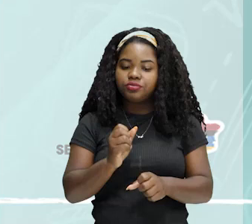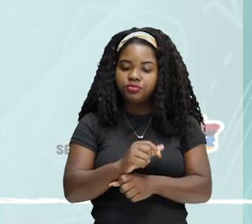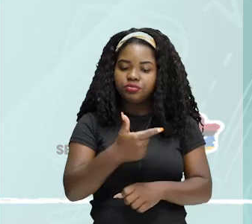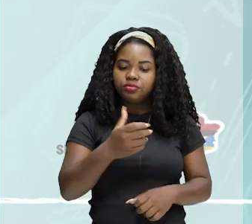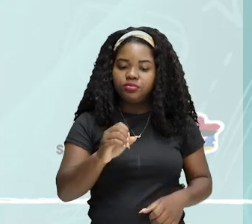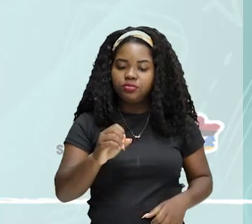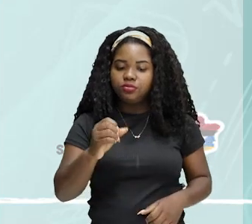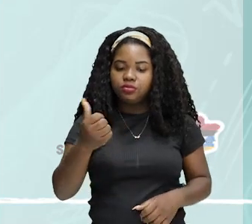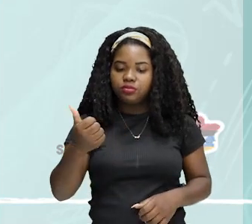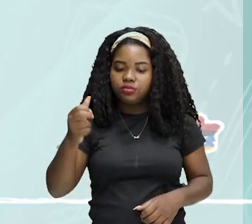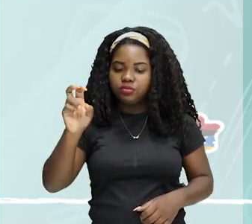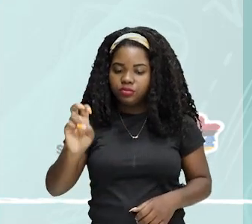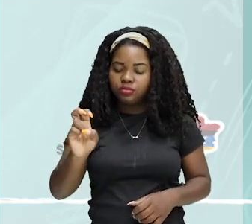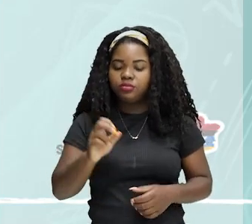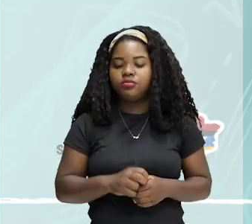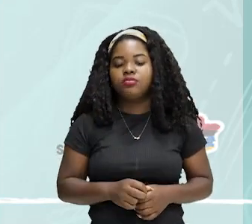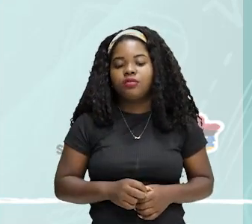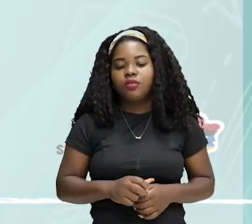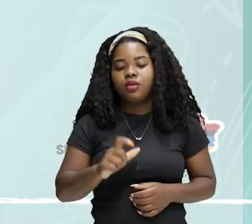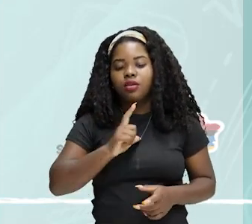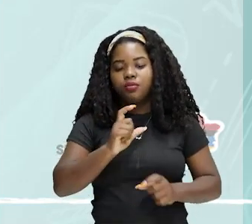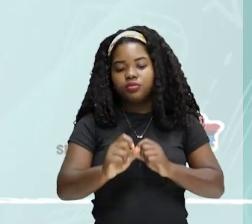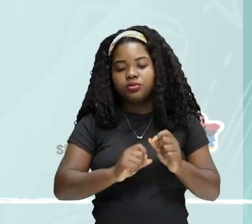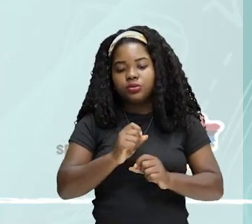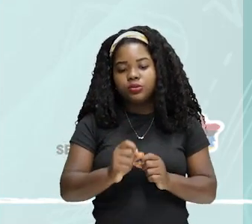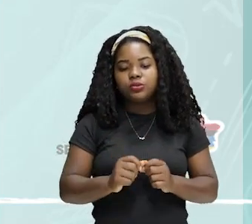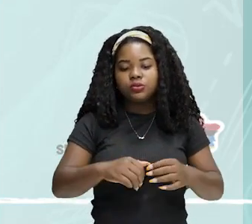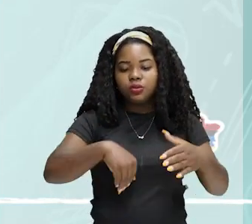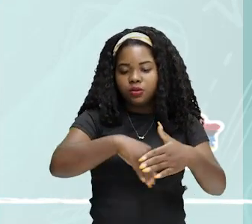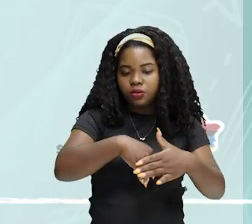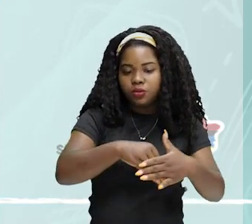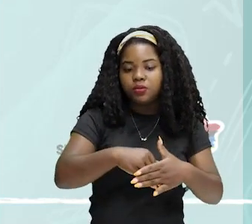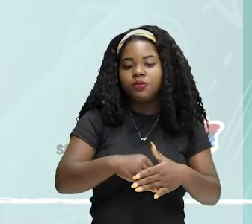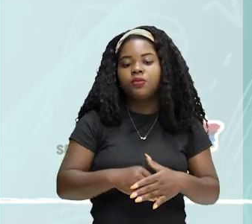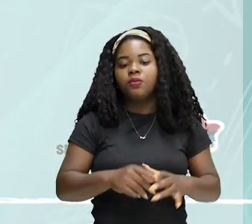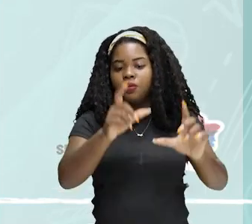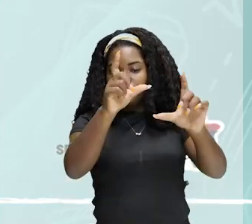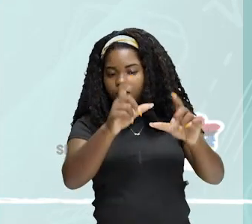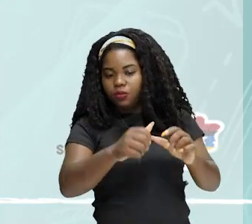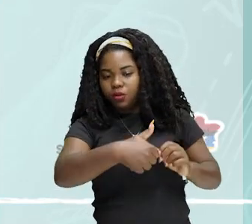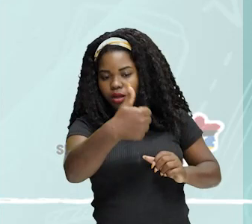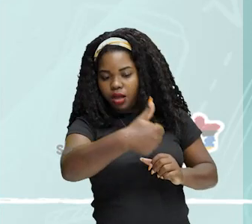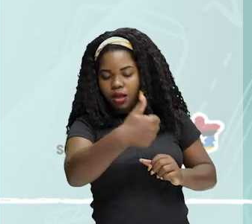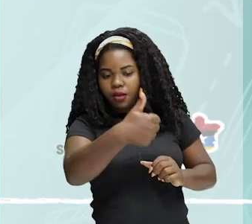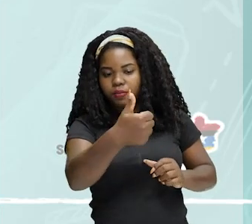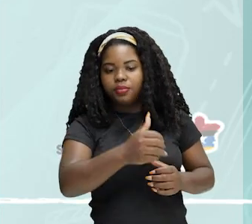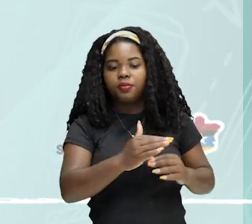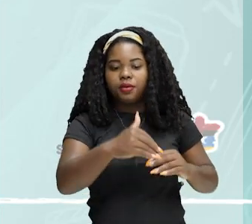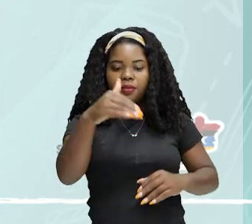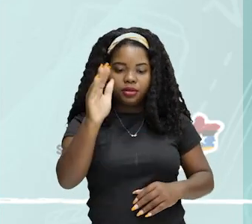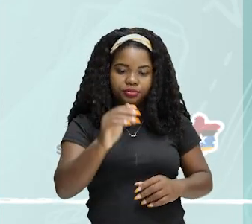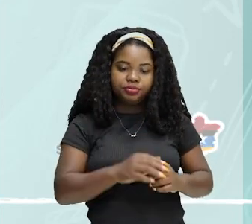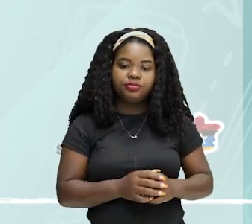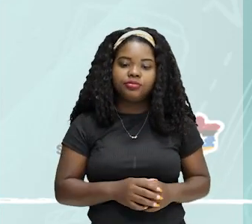Tá aqui, ó, o futebol. Primeira coluna aí, ó, a maior, obviamente. TV